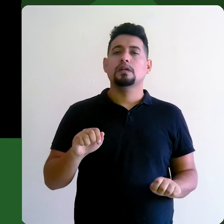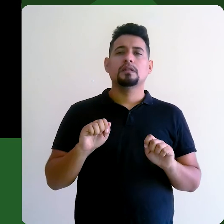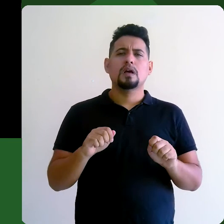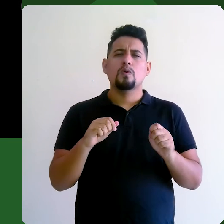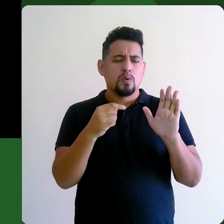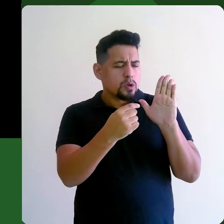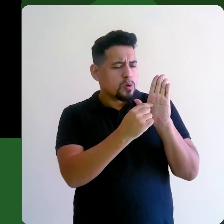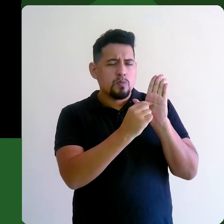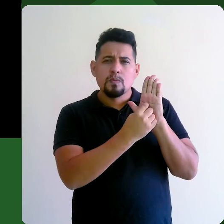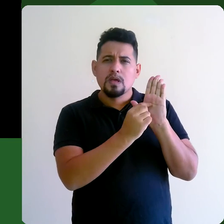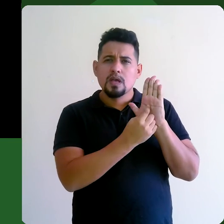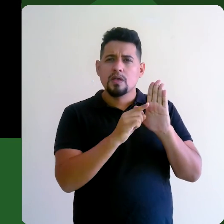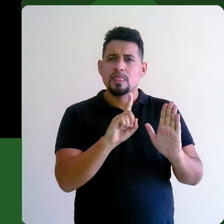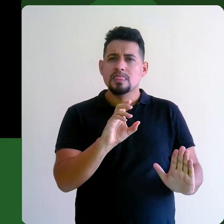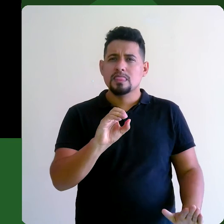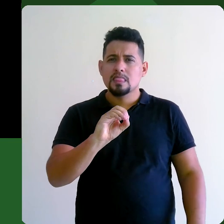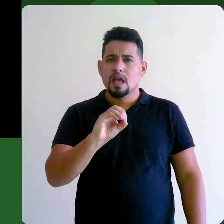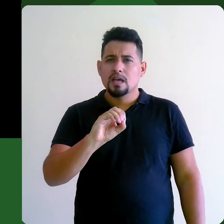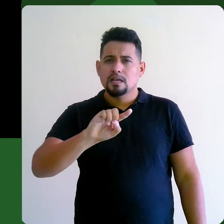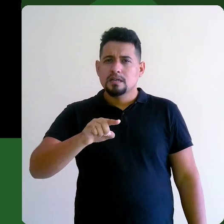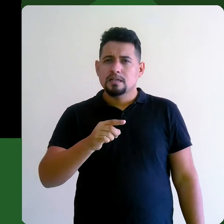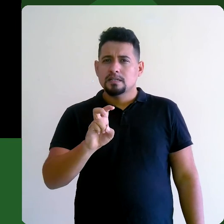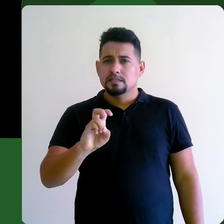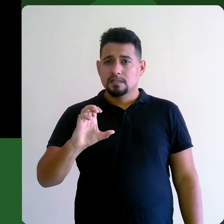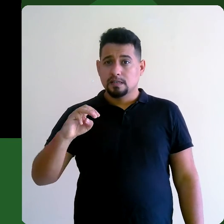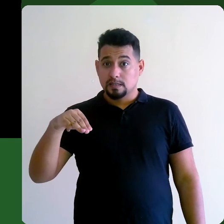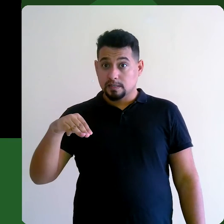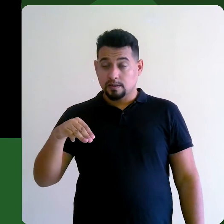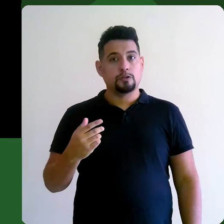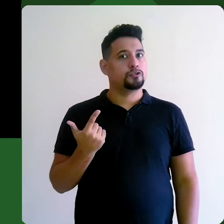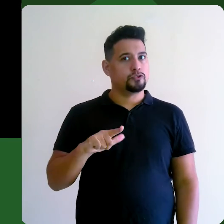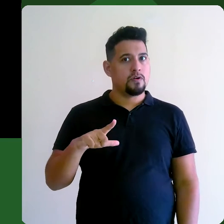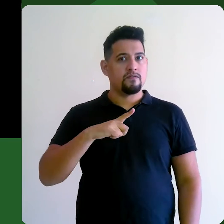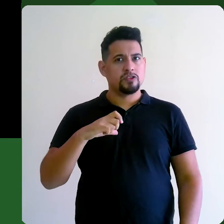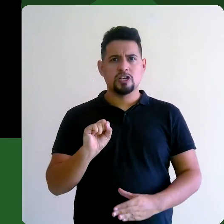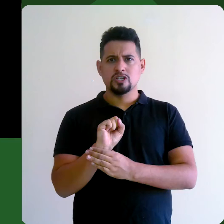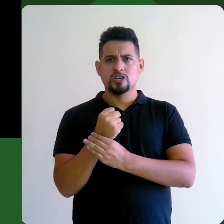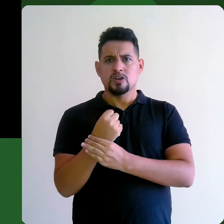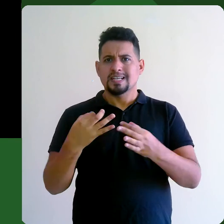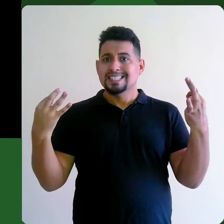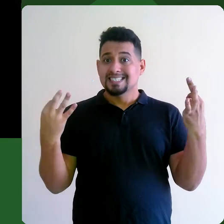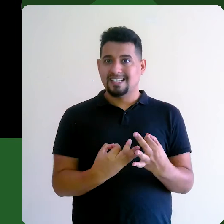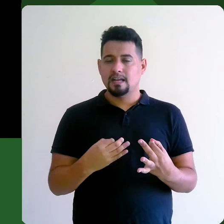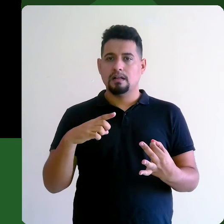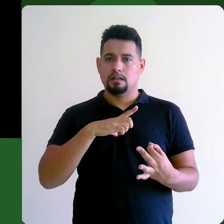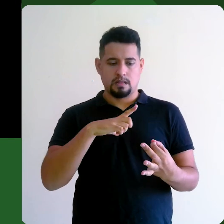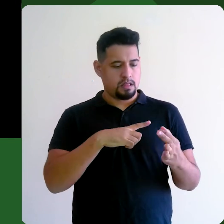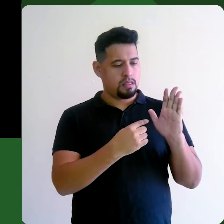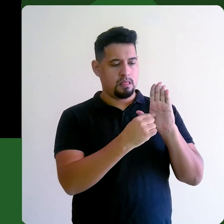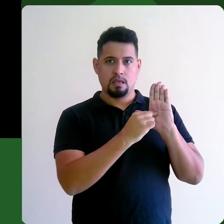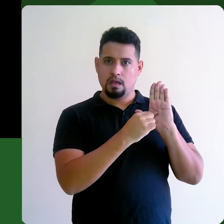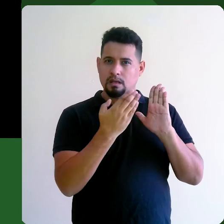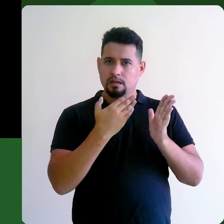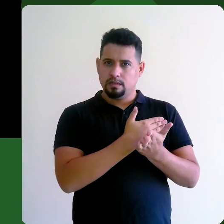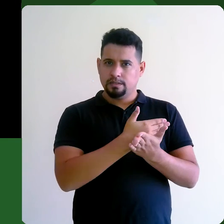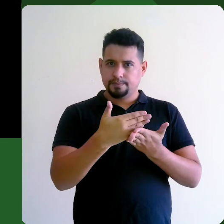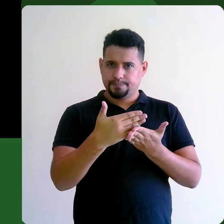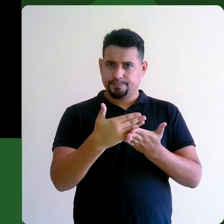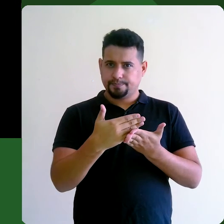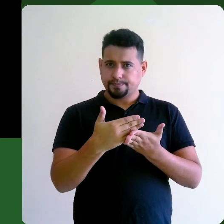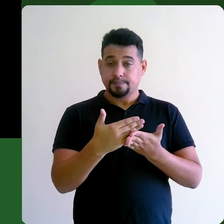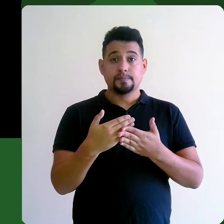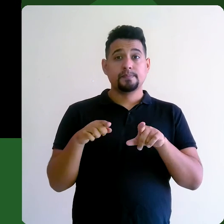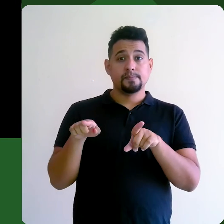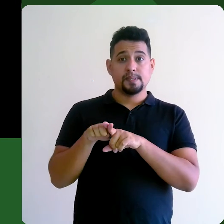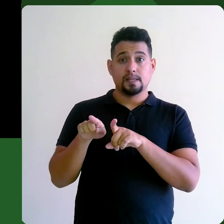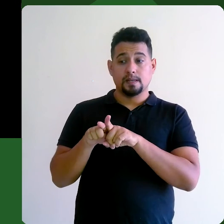21 centímetros, então o meio dela vai ser 10,5 centímetros. Mais uma vez, eu vou ter mais segurança dessa medida se eu